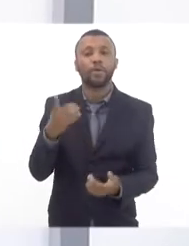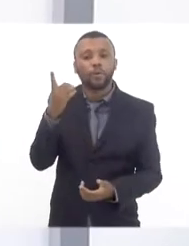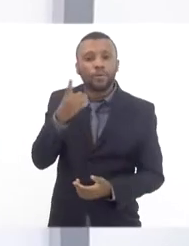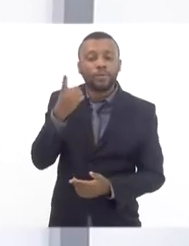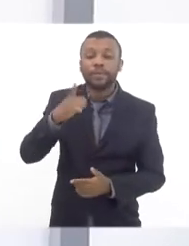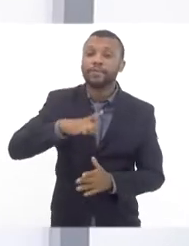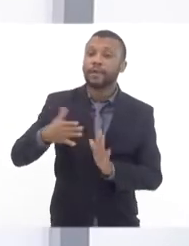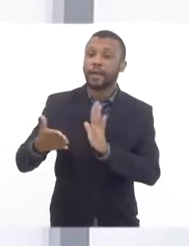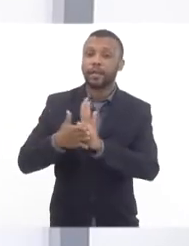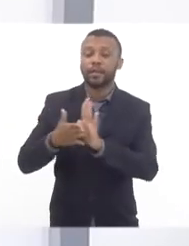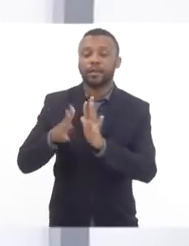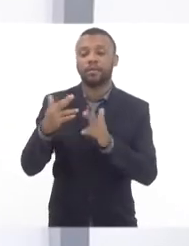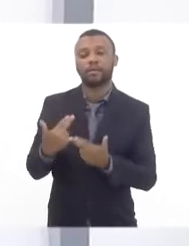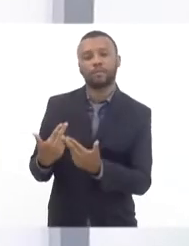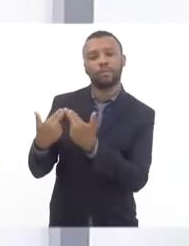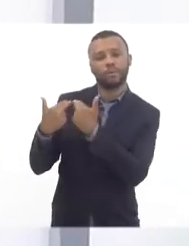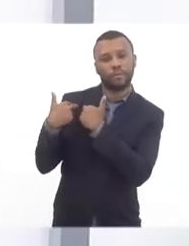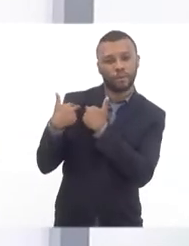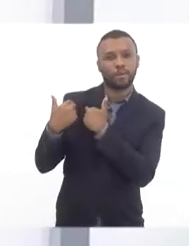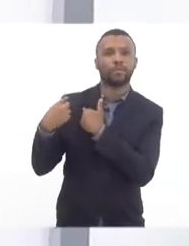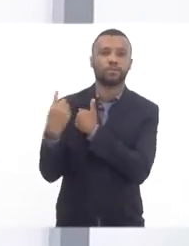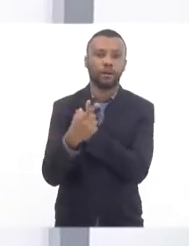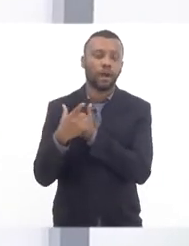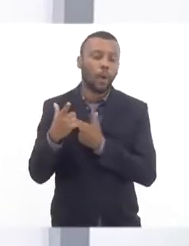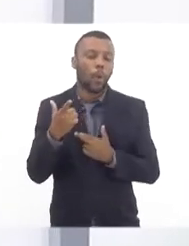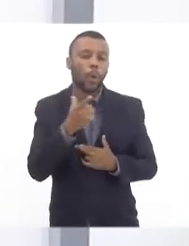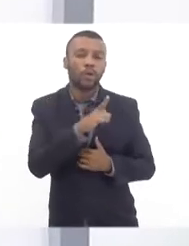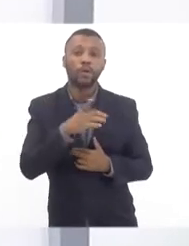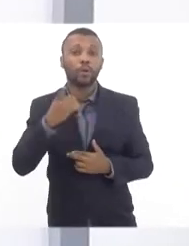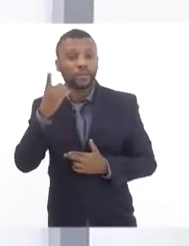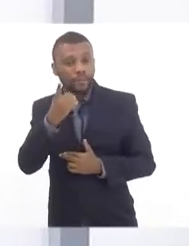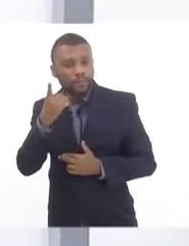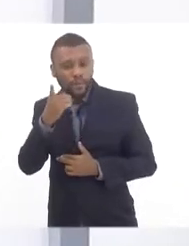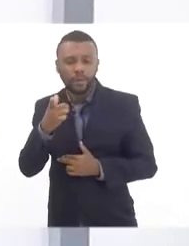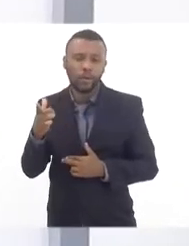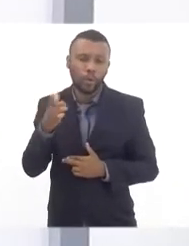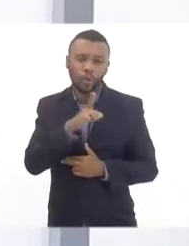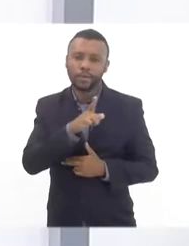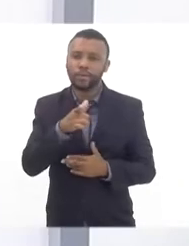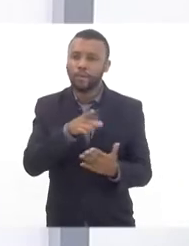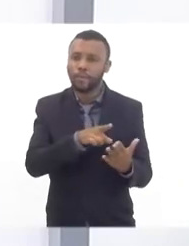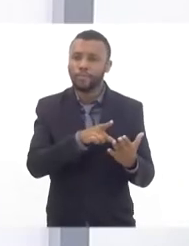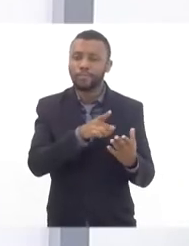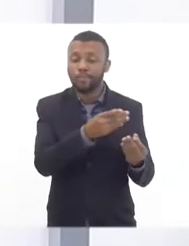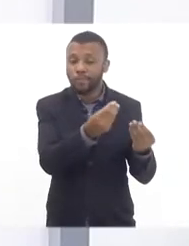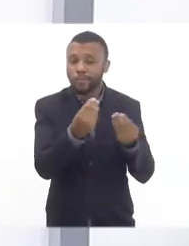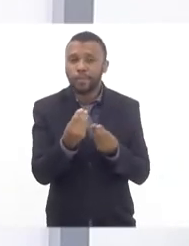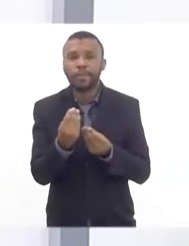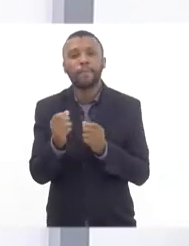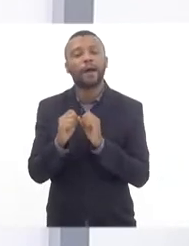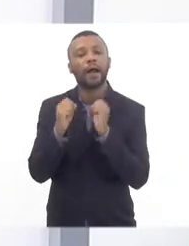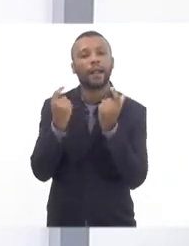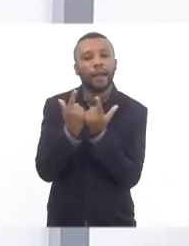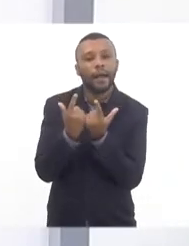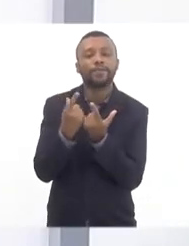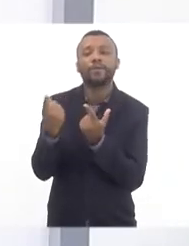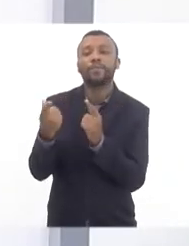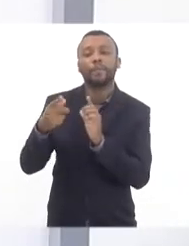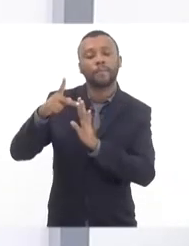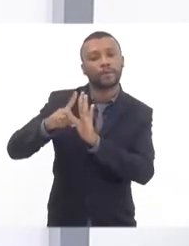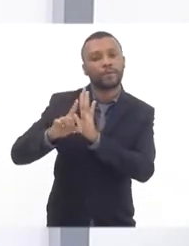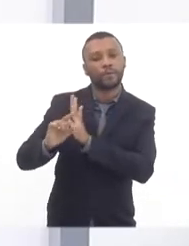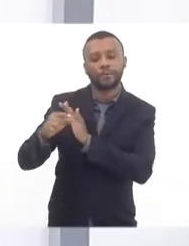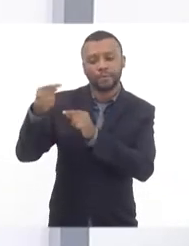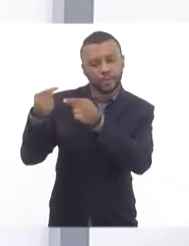como responsabilidade, a gente conseguiu, né, o deputado conseguiu trazer para a Alerj como ordem do dia e cumpriu